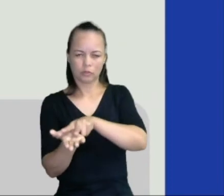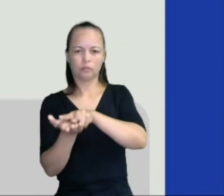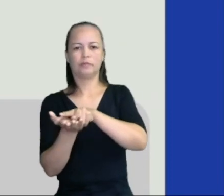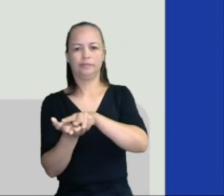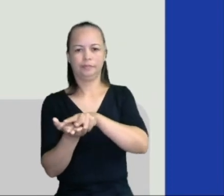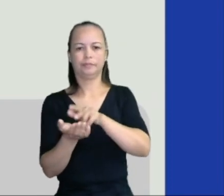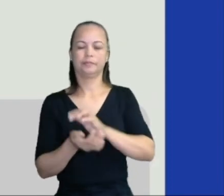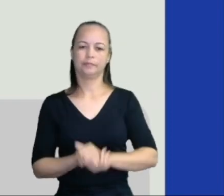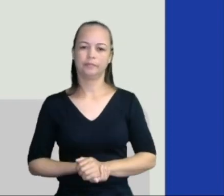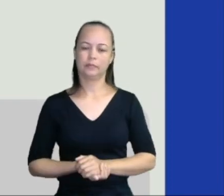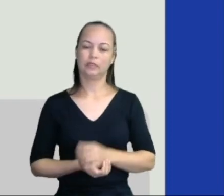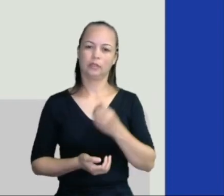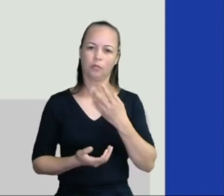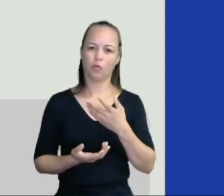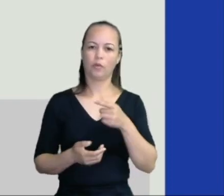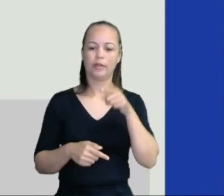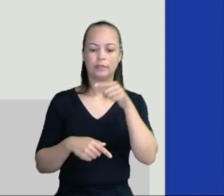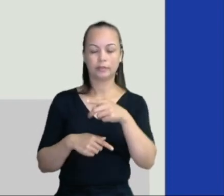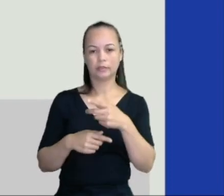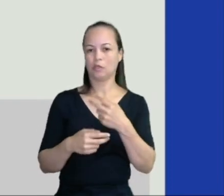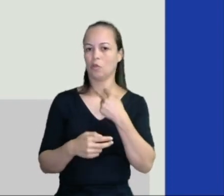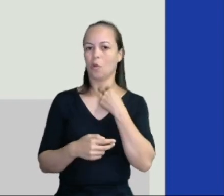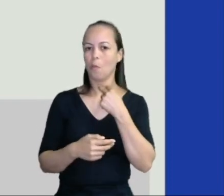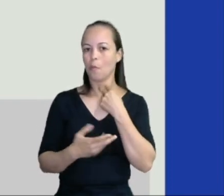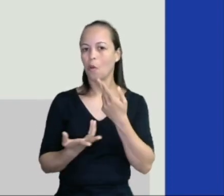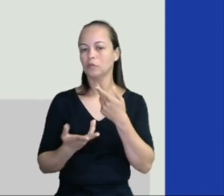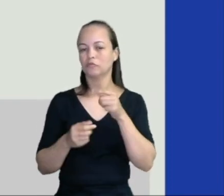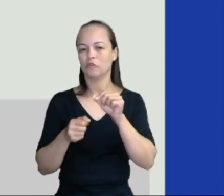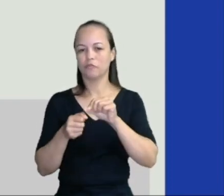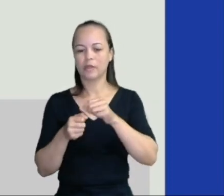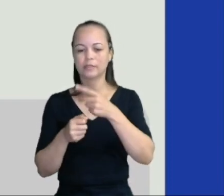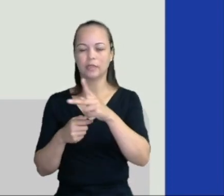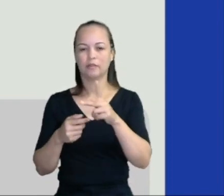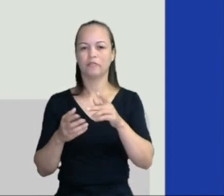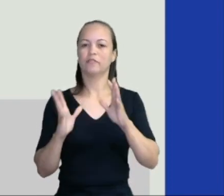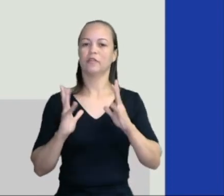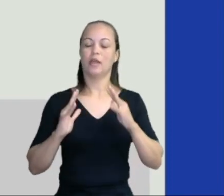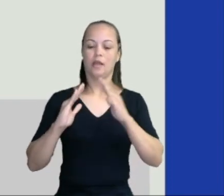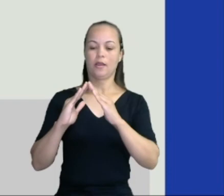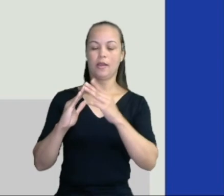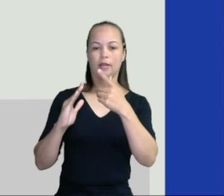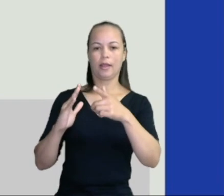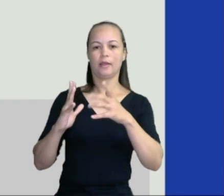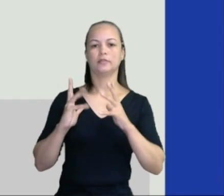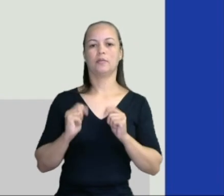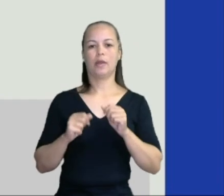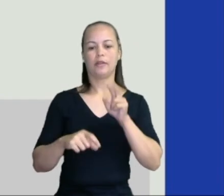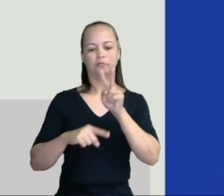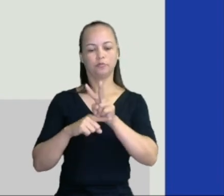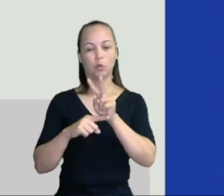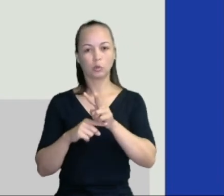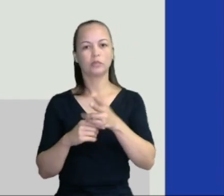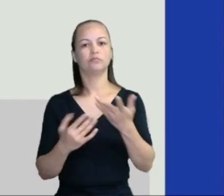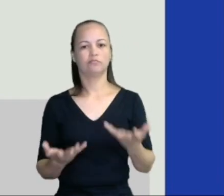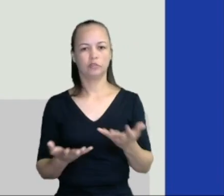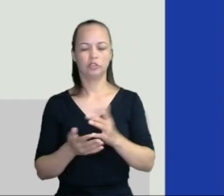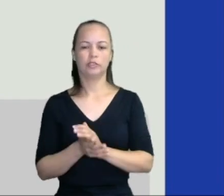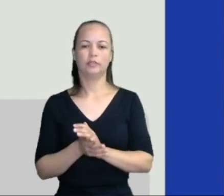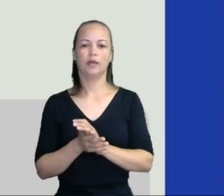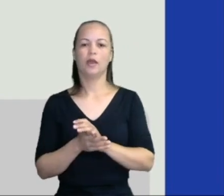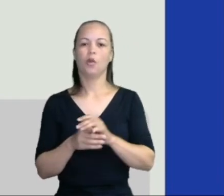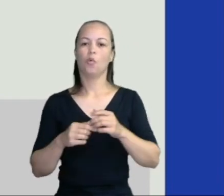internamento, tá bom? Essas atitudes vão fazer você e sua casa ficarem cada vez mais seguros. Um